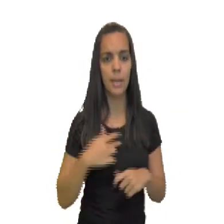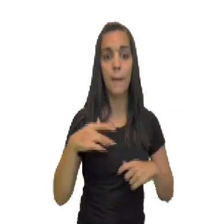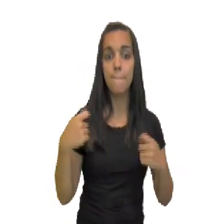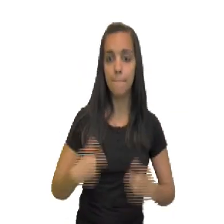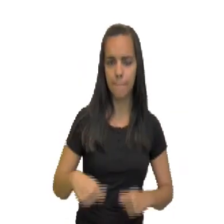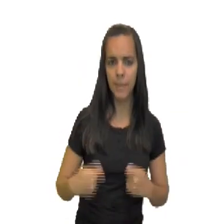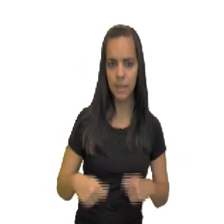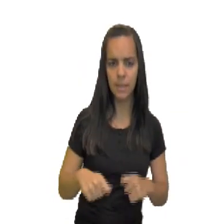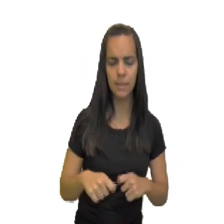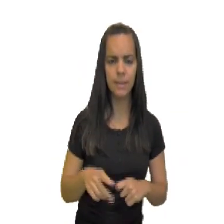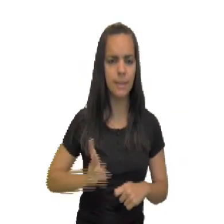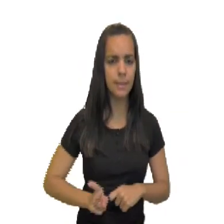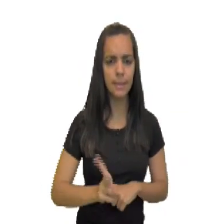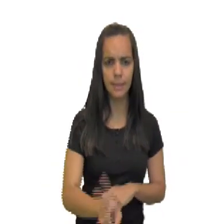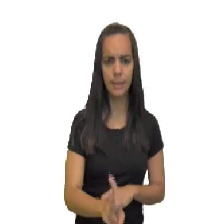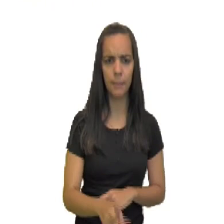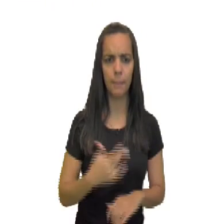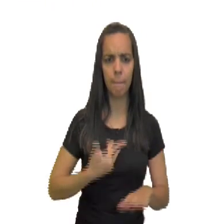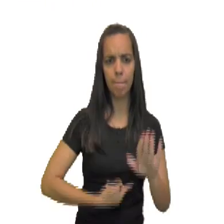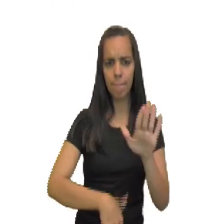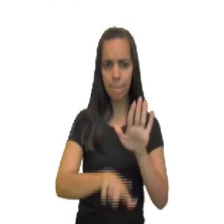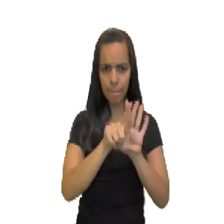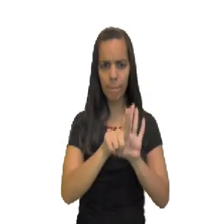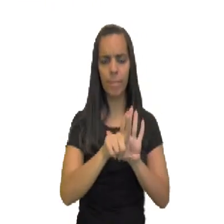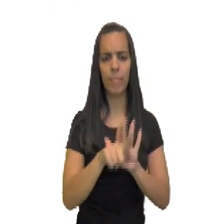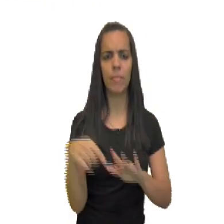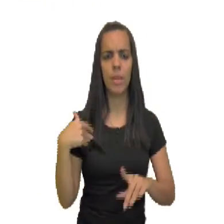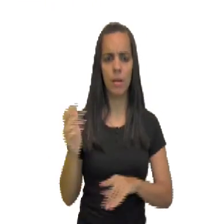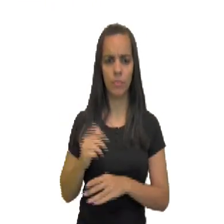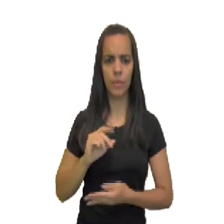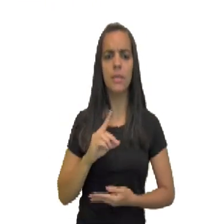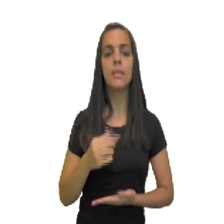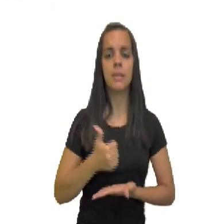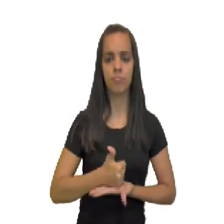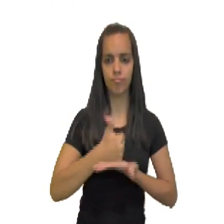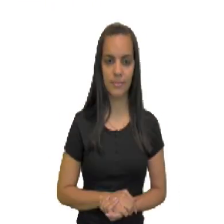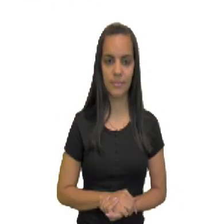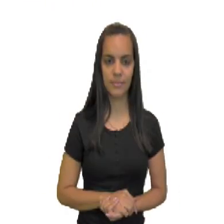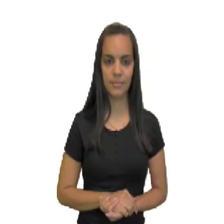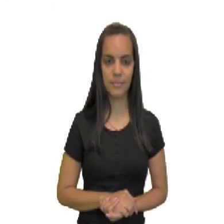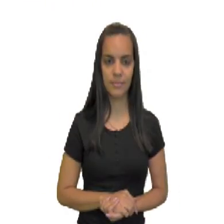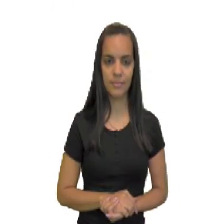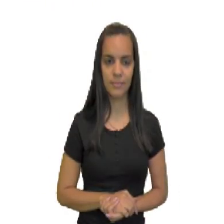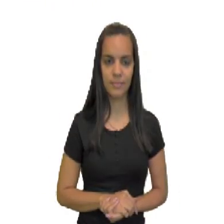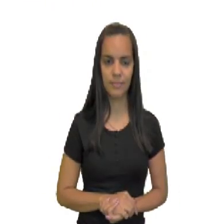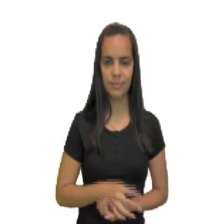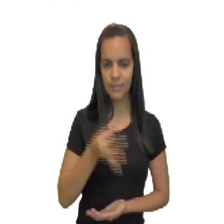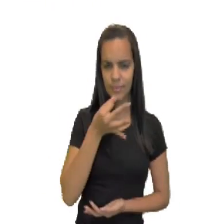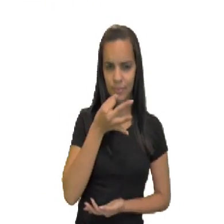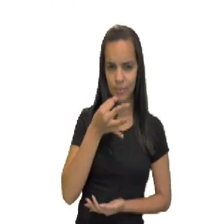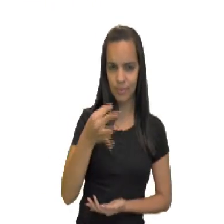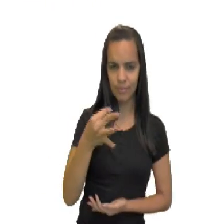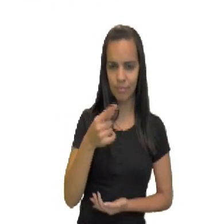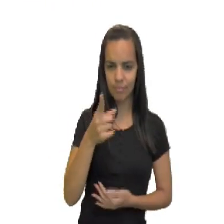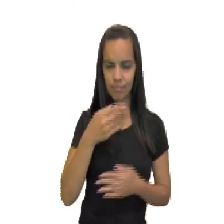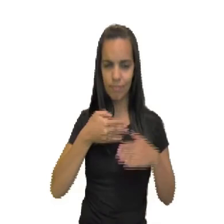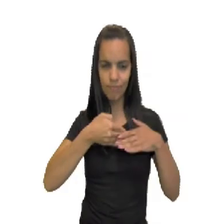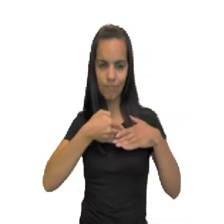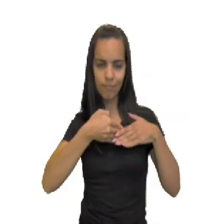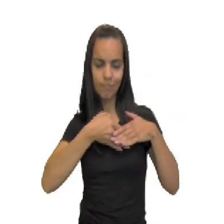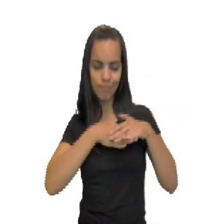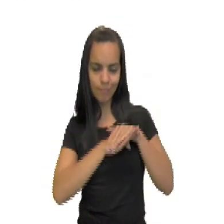precisa constantemente de leis que beneficiam as mulheres. E uma dica para vocês guardarem